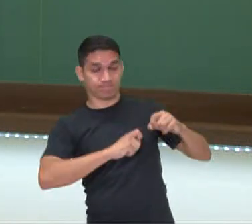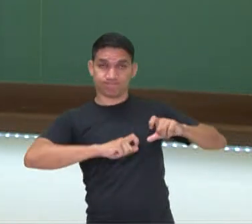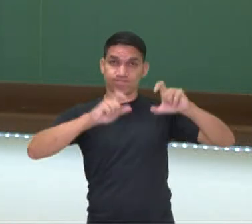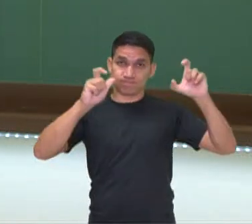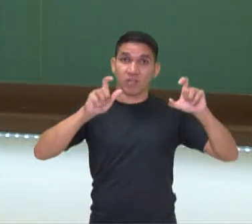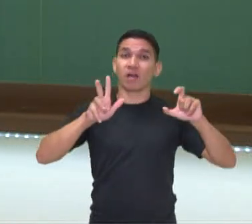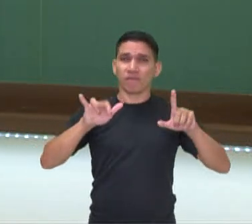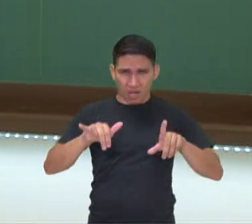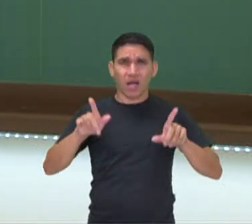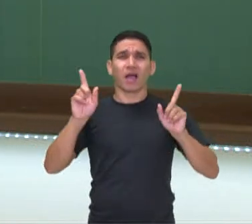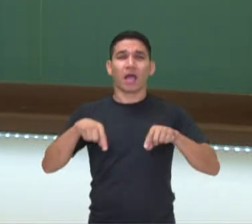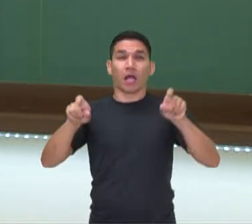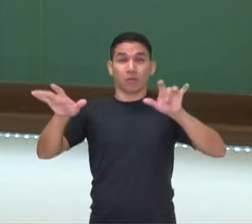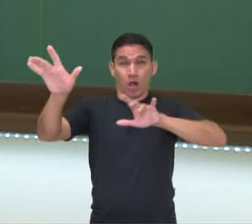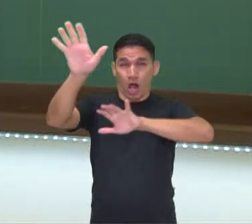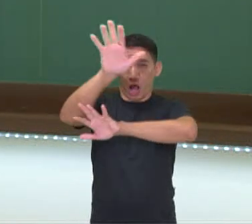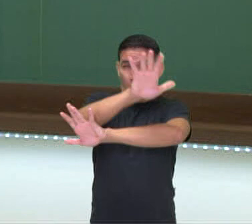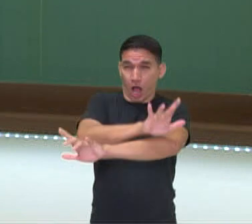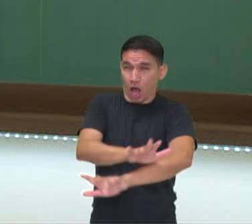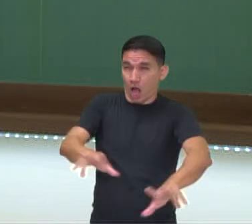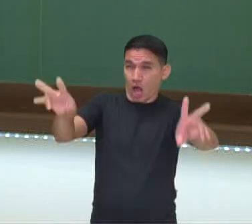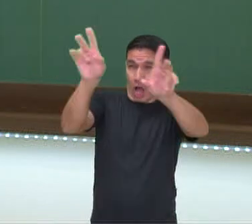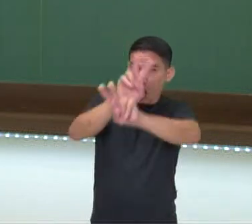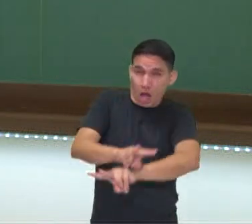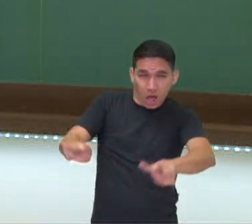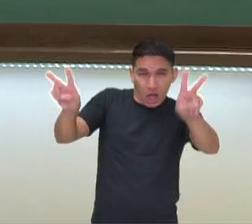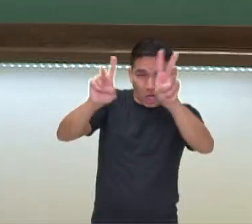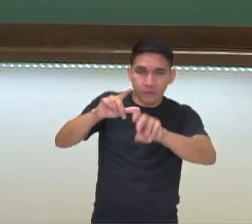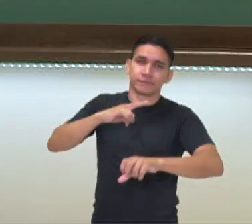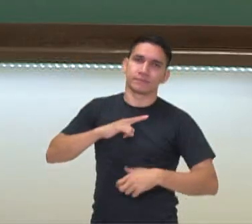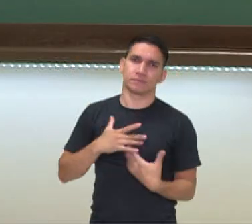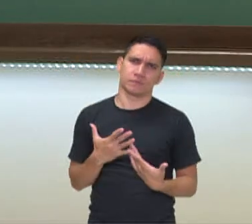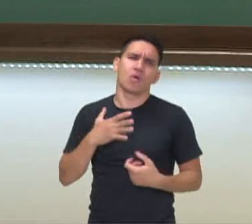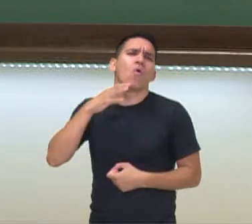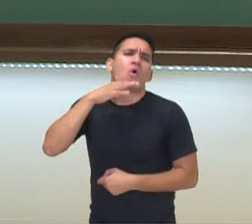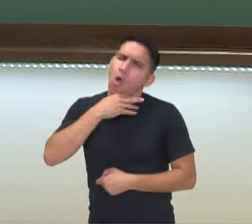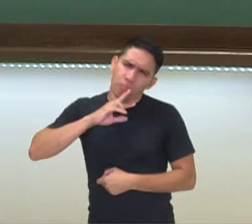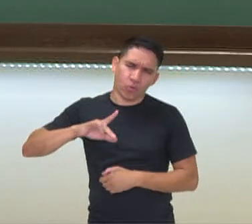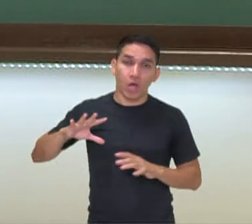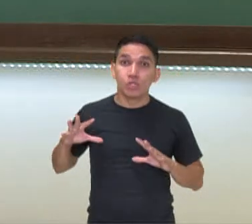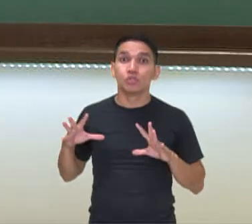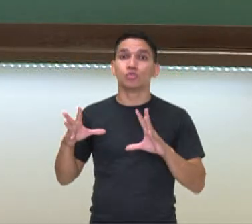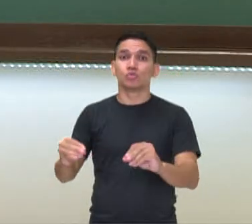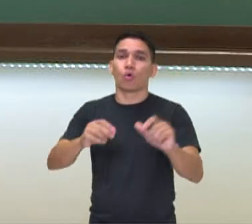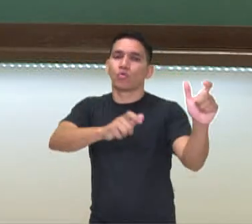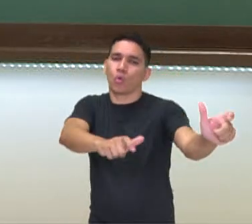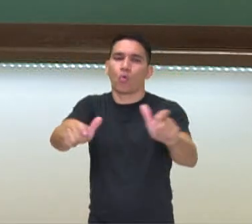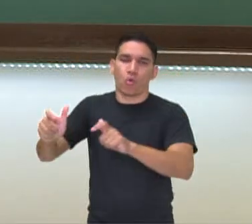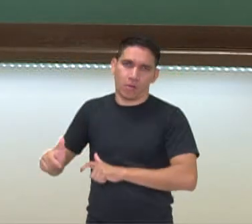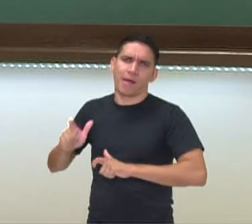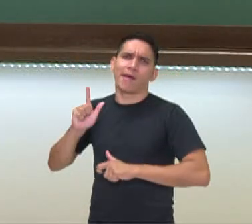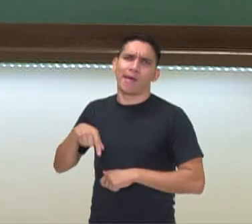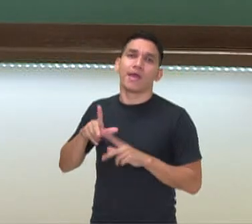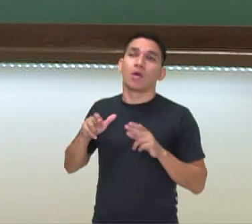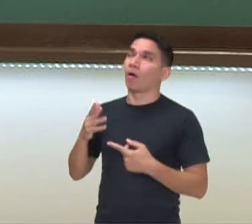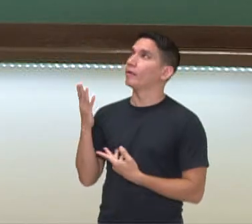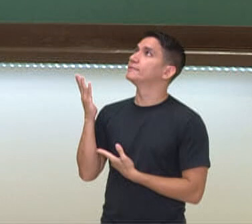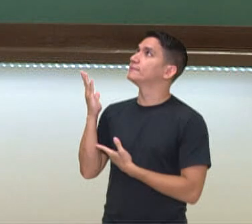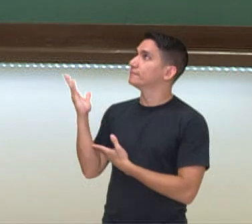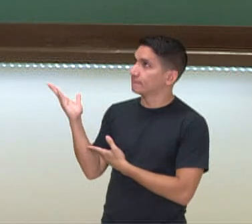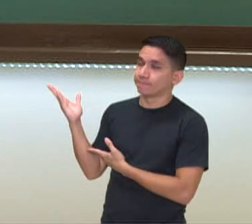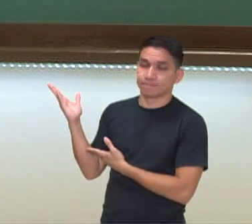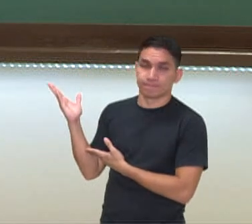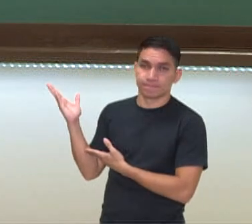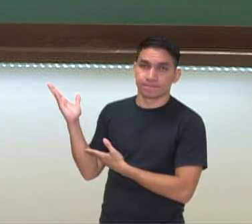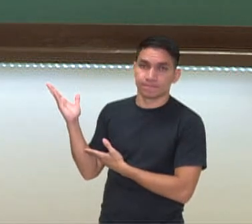nesta poluição visual. Claro que nem todas as áreas vão ser como essa que está sendo representada